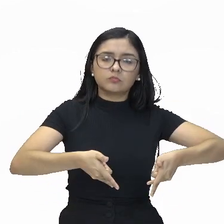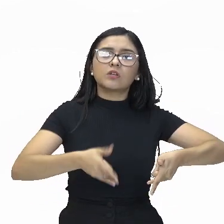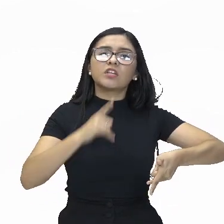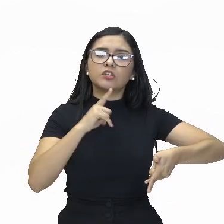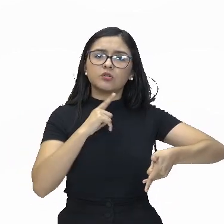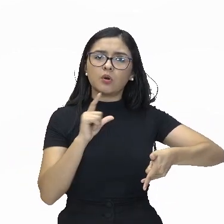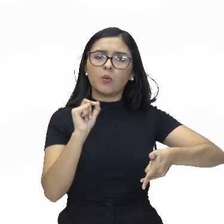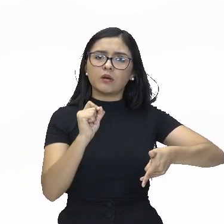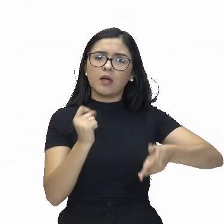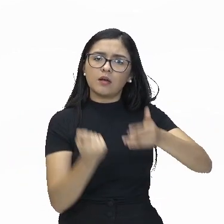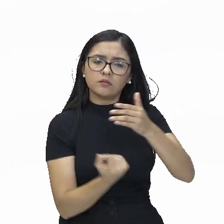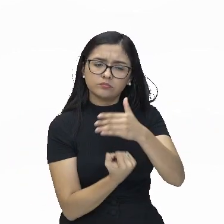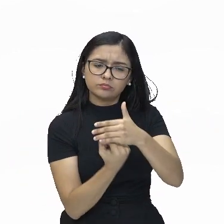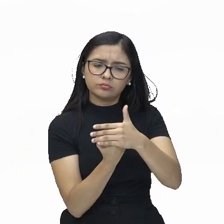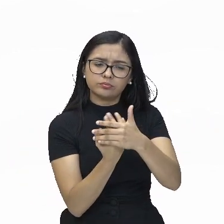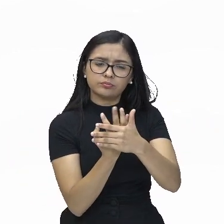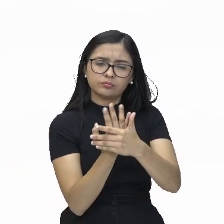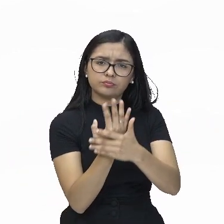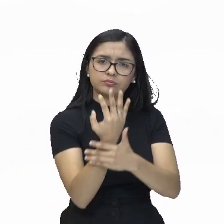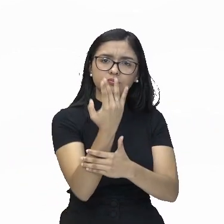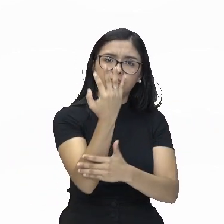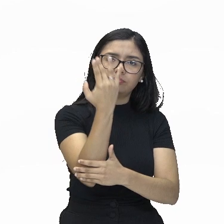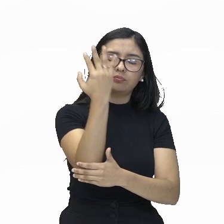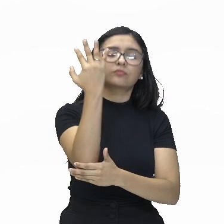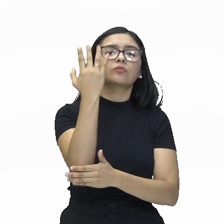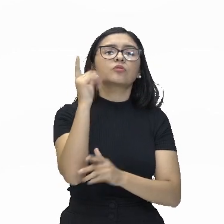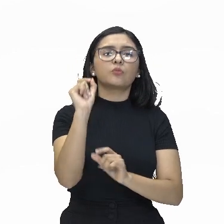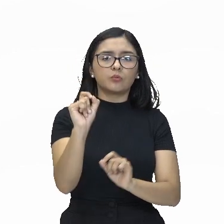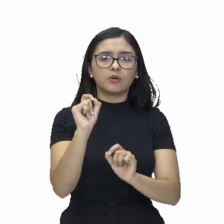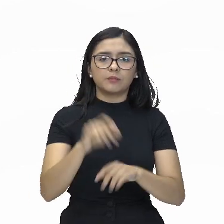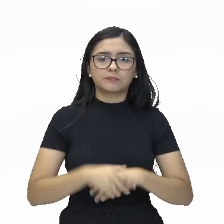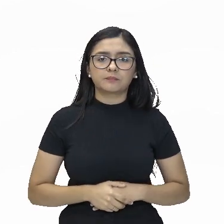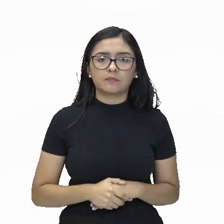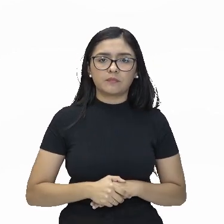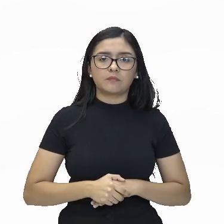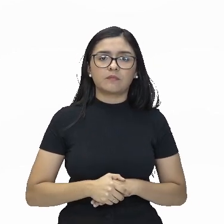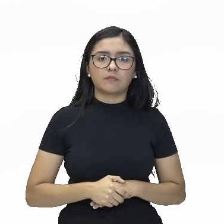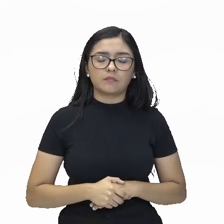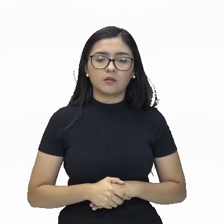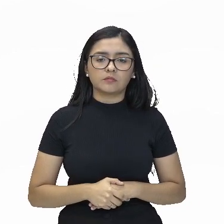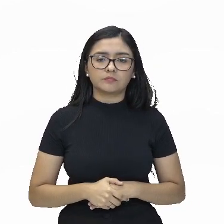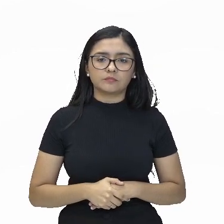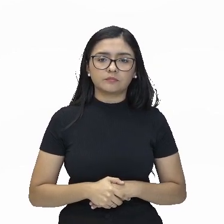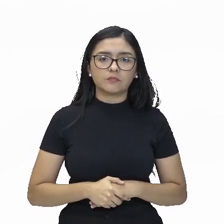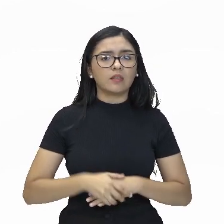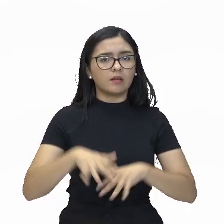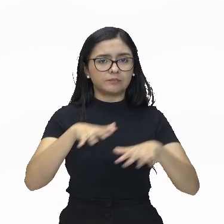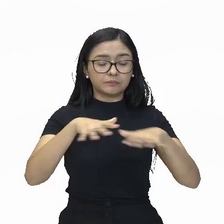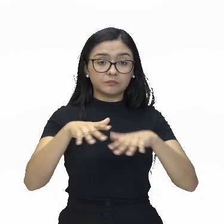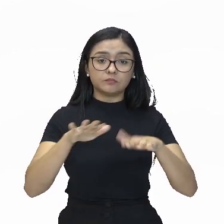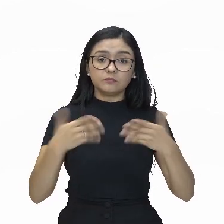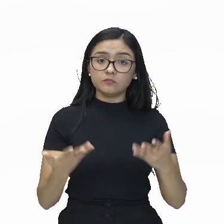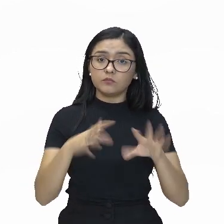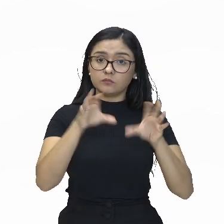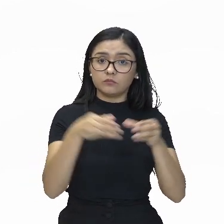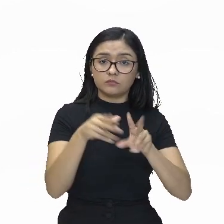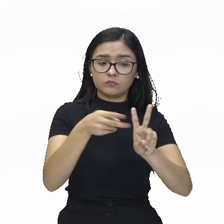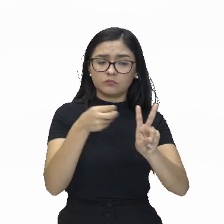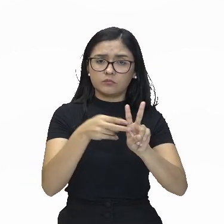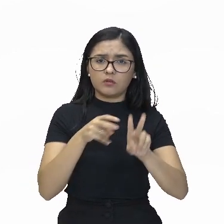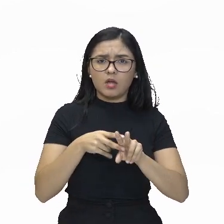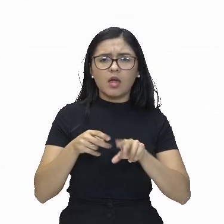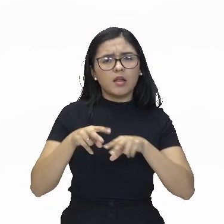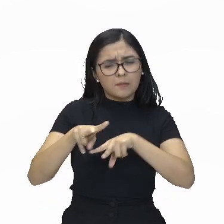um arbusto tão poderoso que fez a terra fender. Os índios cavaram